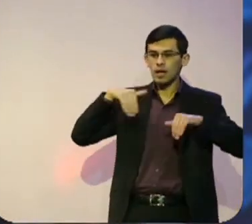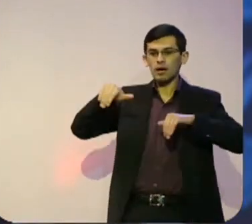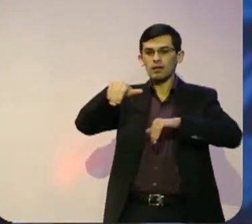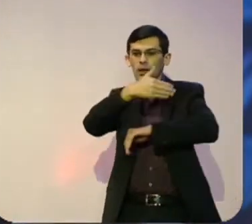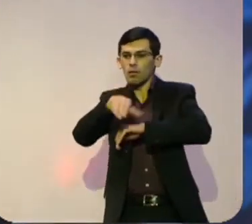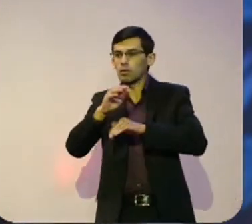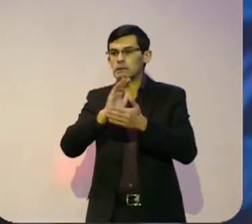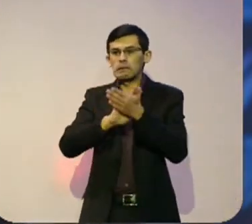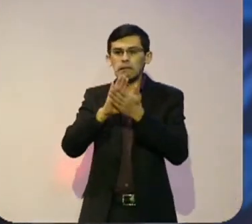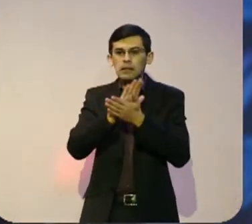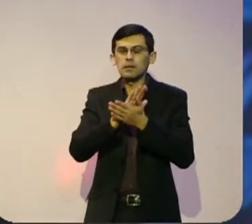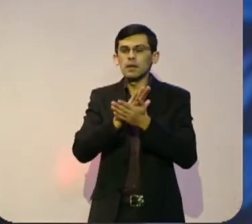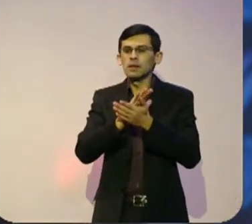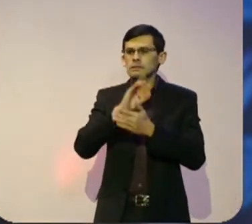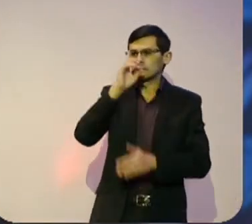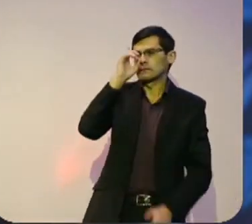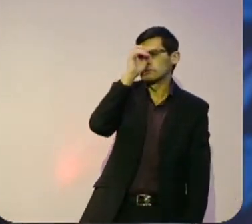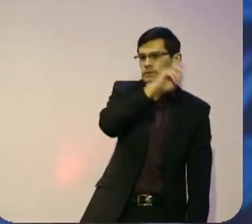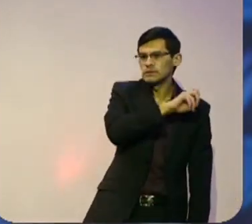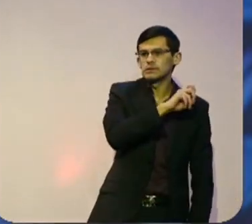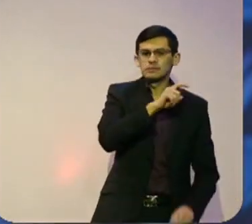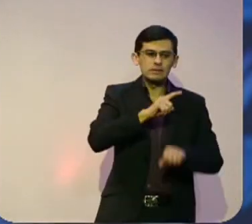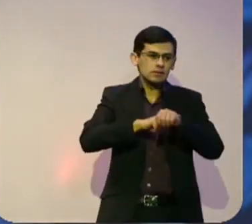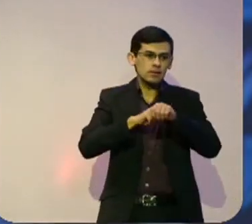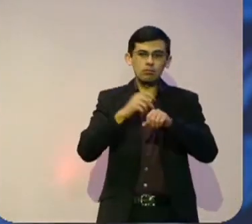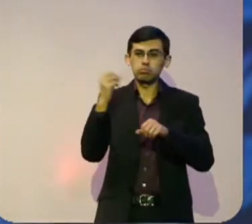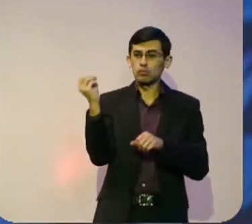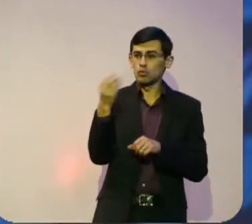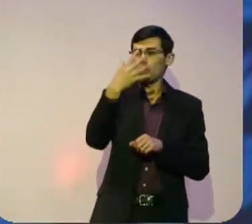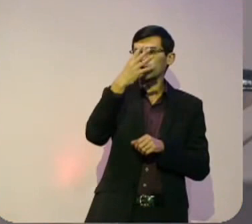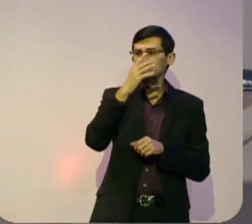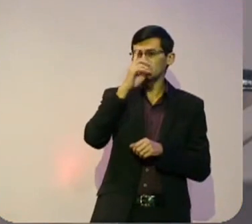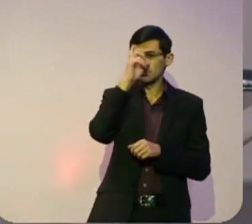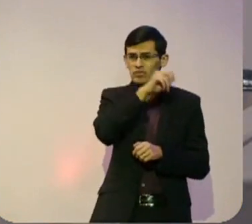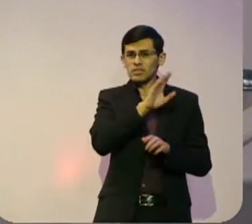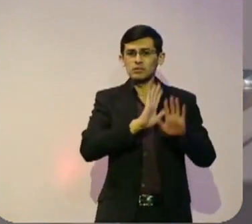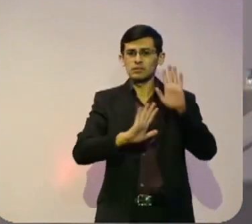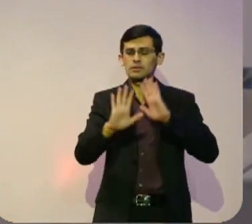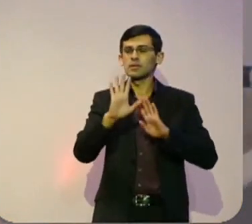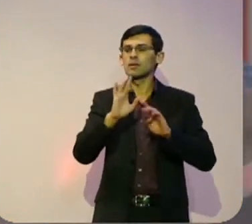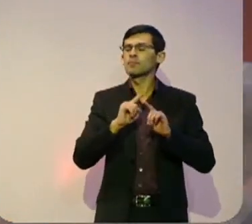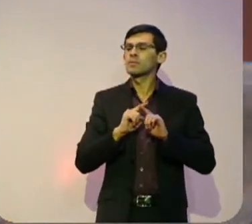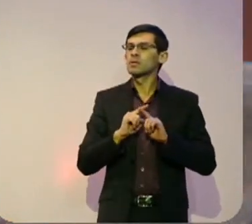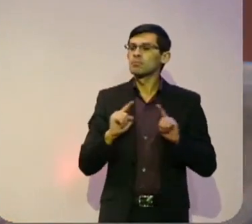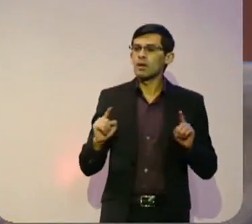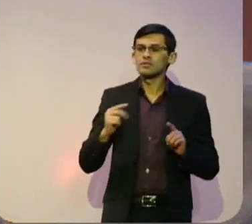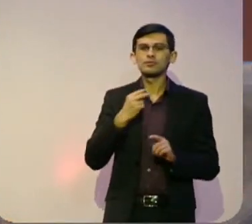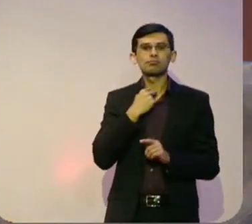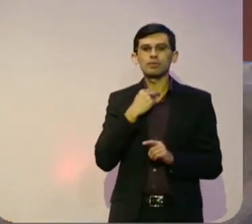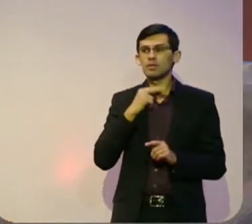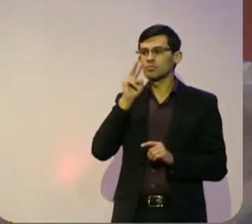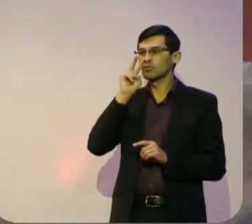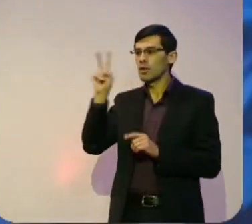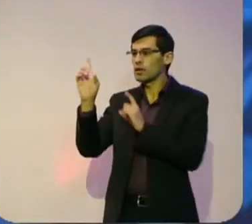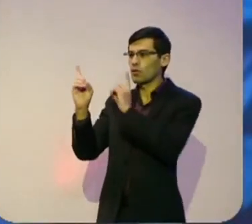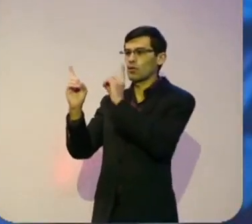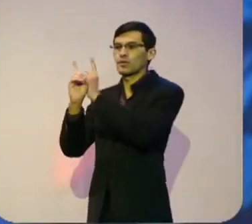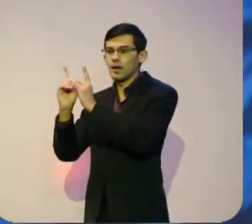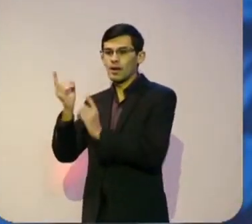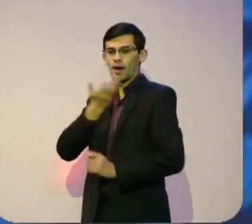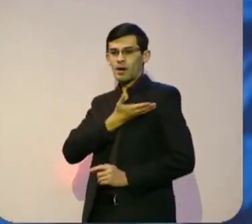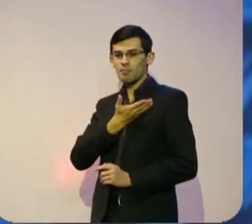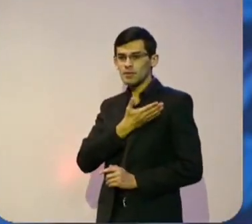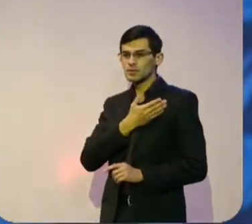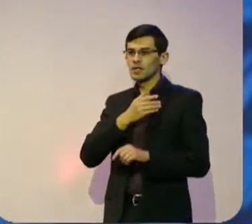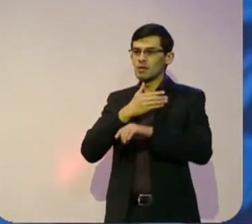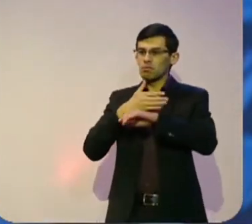rua. Que dificuldade, né? Que tempo novo, difícil. Não poder ver amigos, não poder